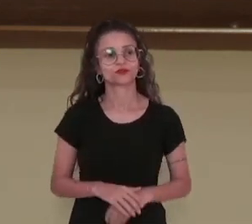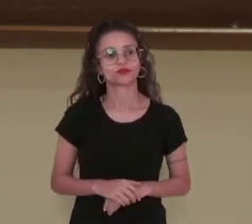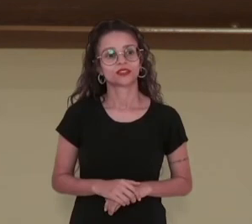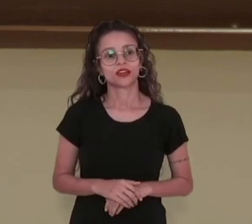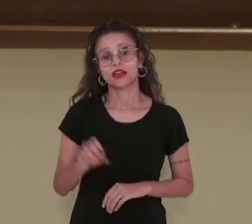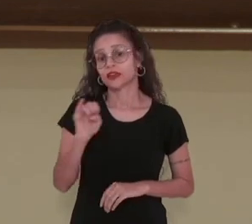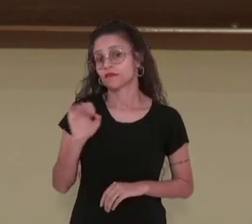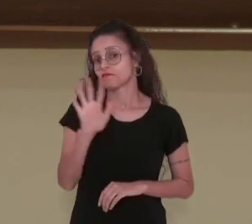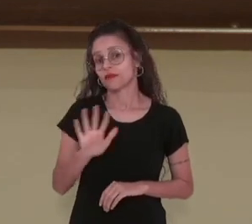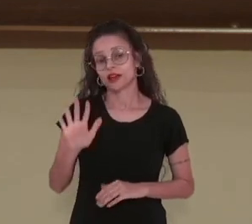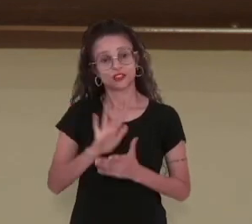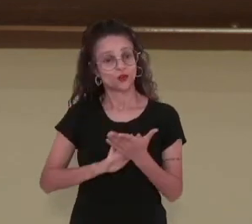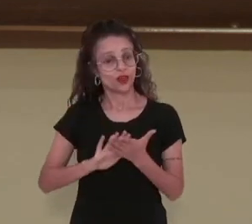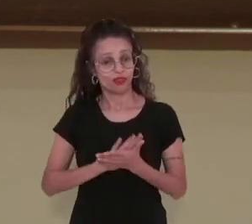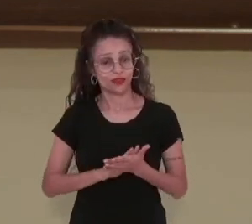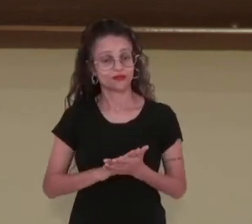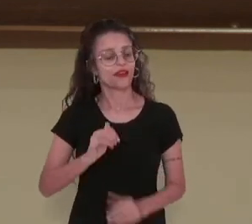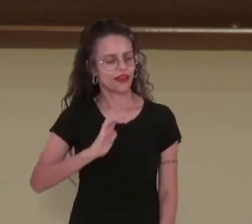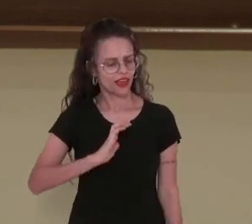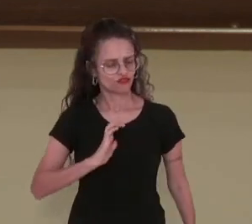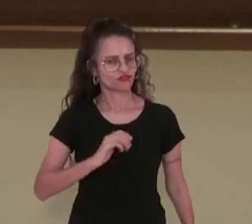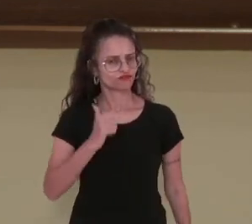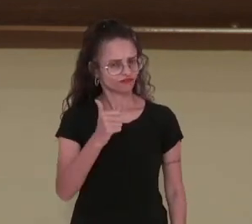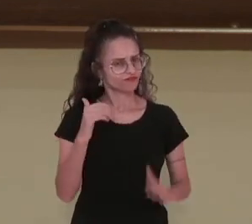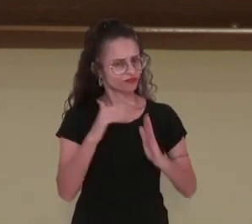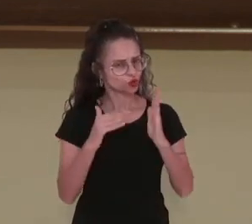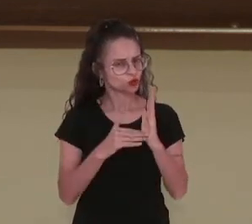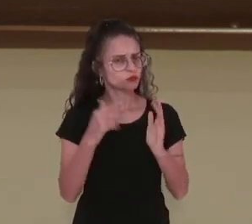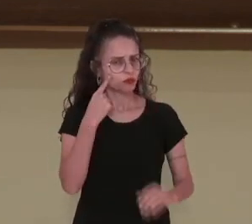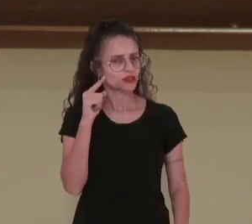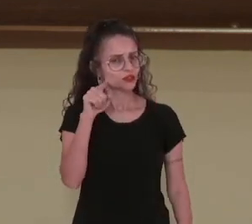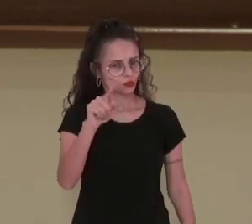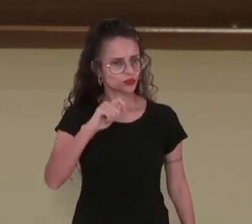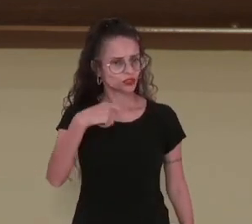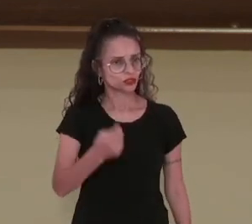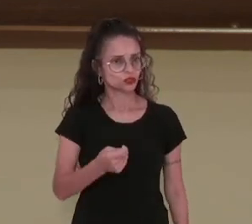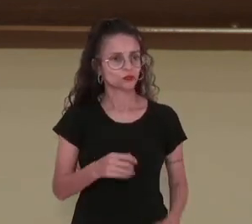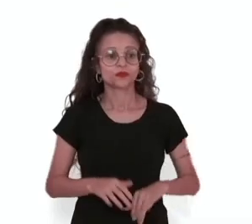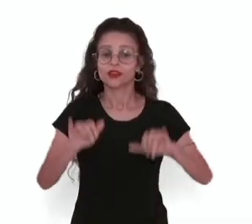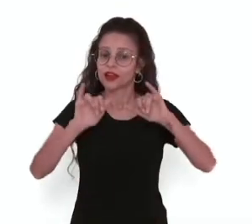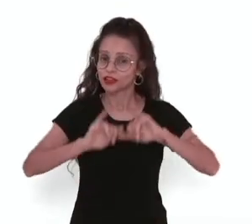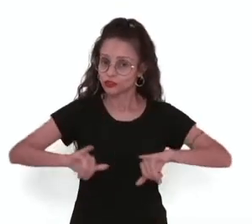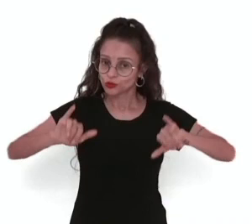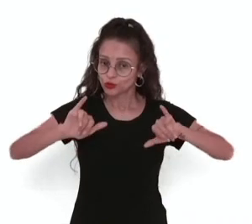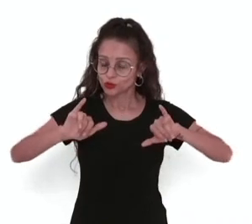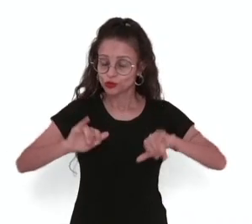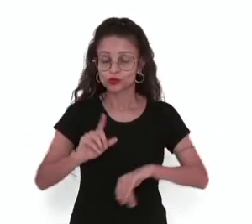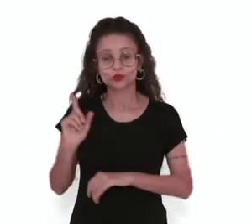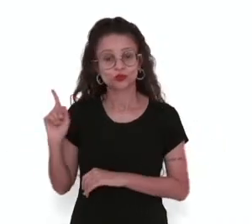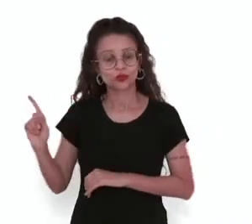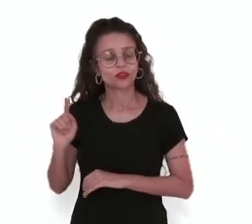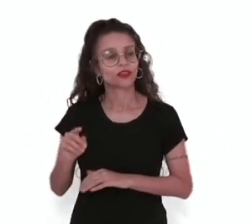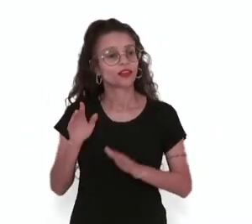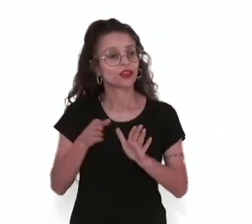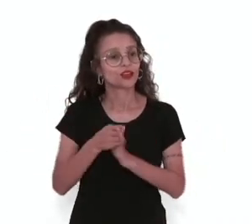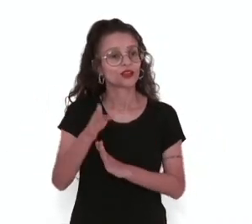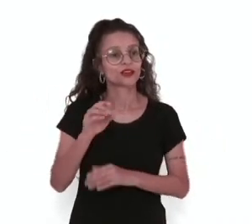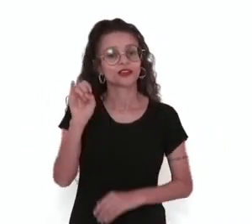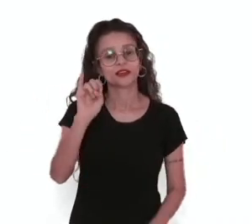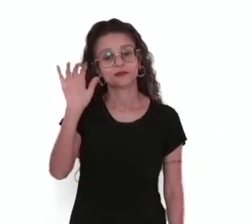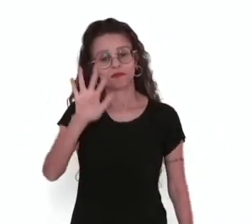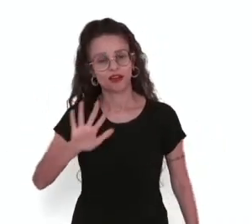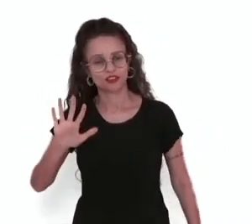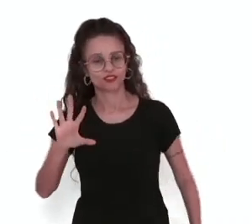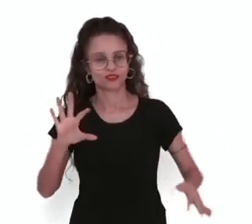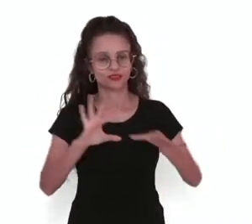é nada, ética é tudo. Pense sobre essa questão. O anúncio instaura um jogo entre imagem e